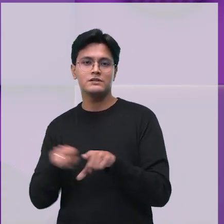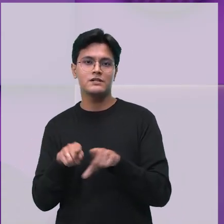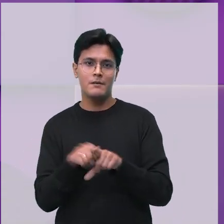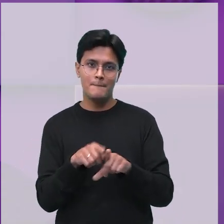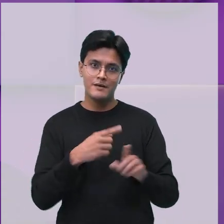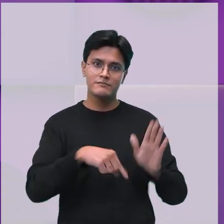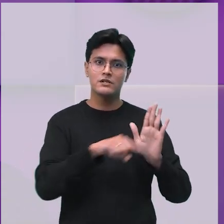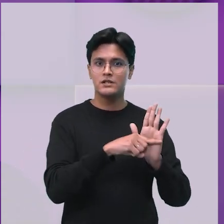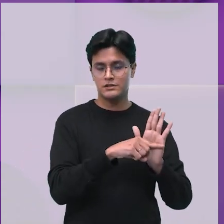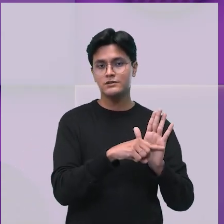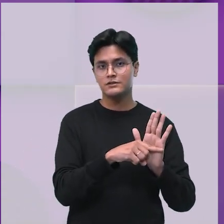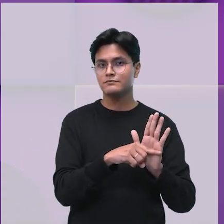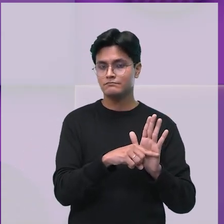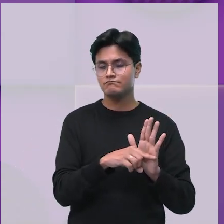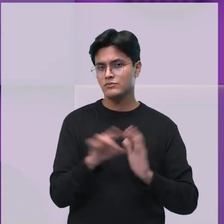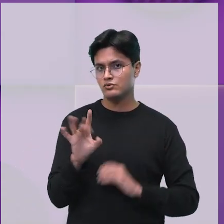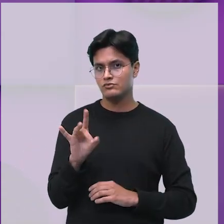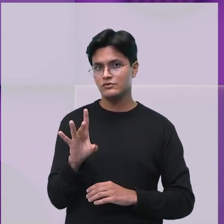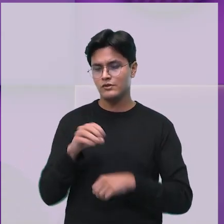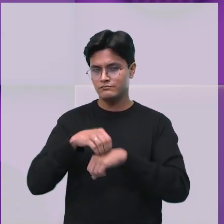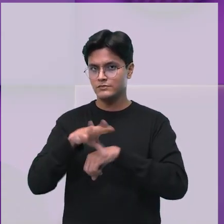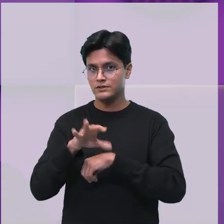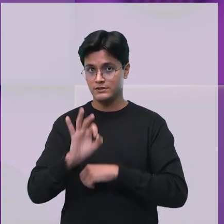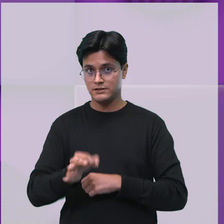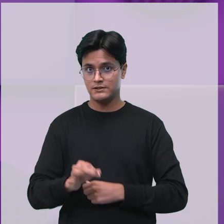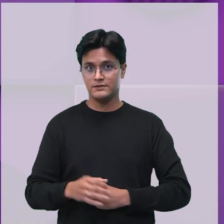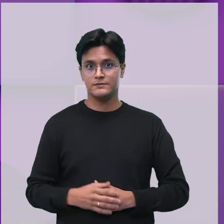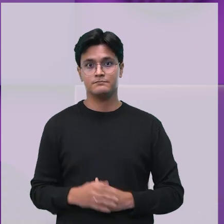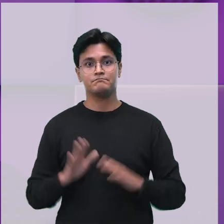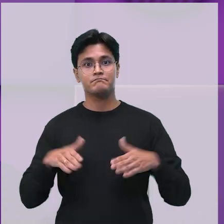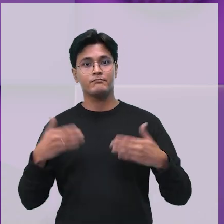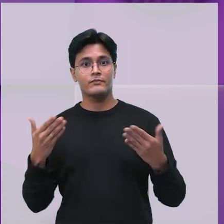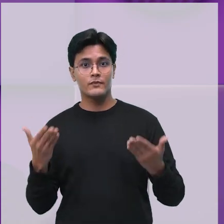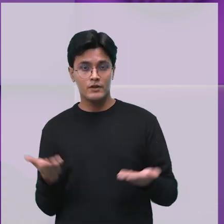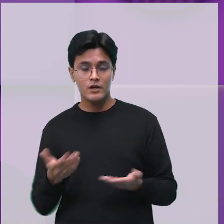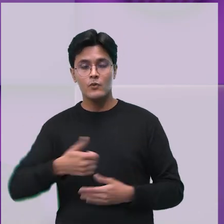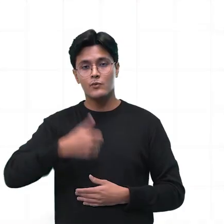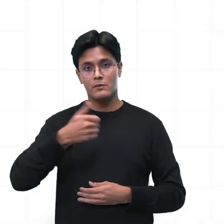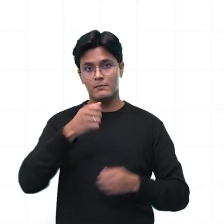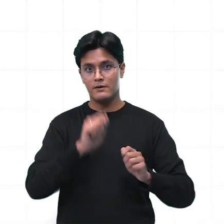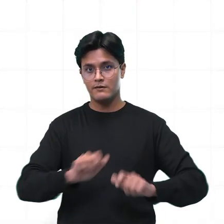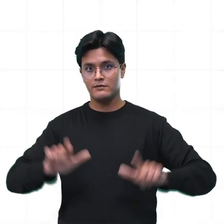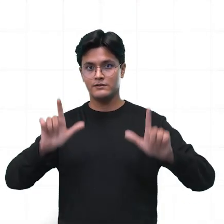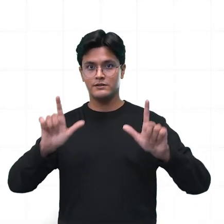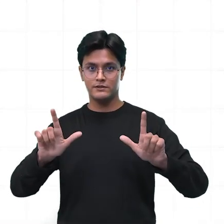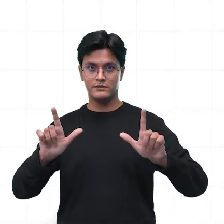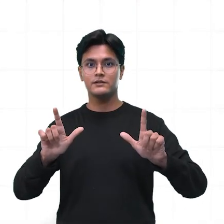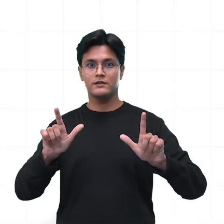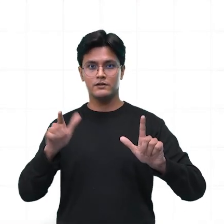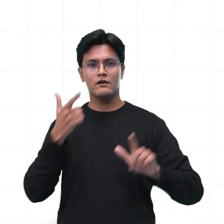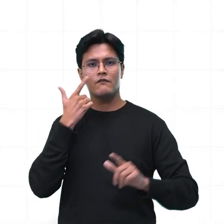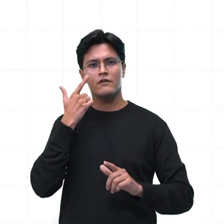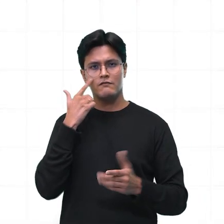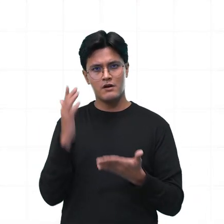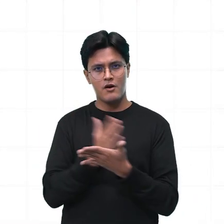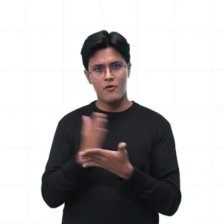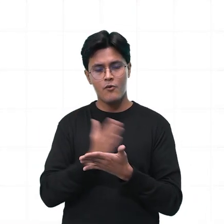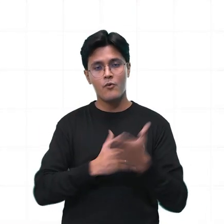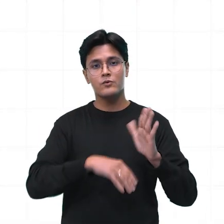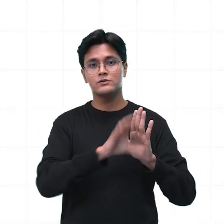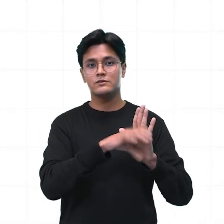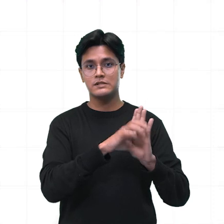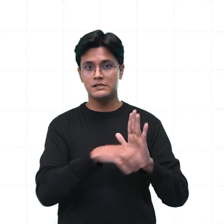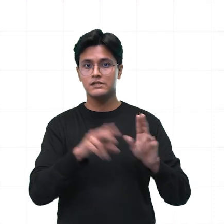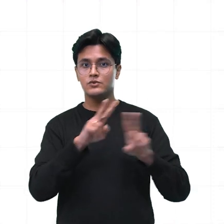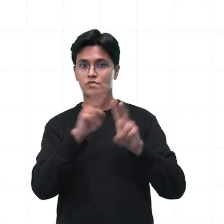bom apenas essa eh observação aí então vamos à nossa primeira cartela pra gente verificar alguns conceitos